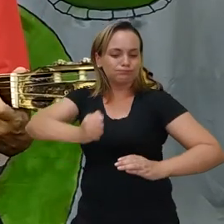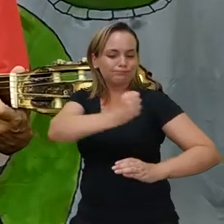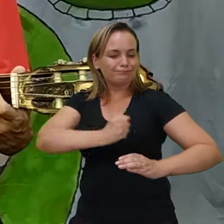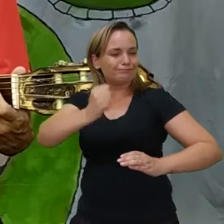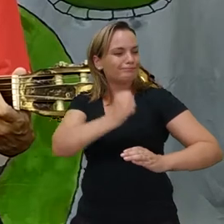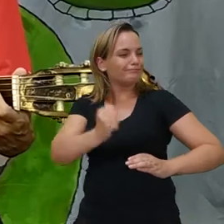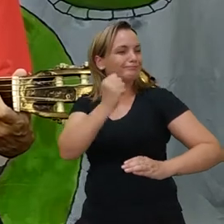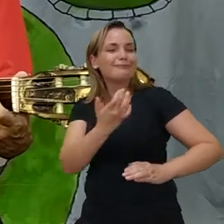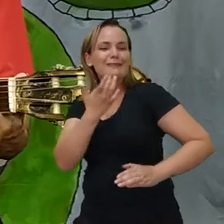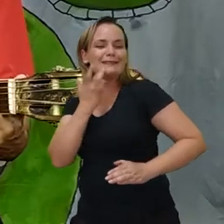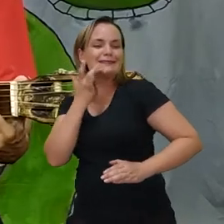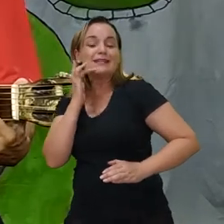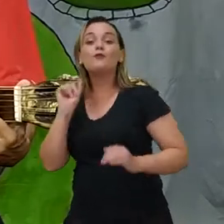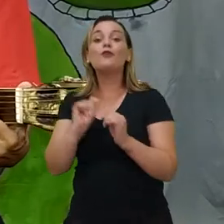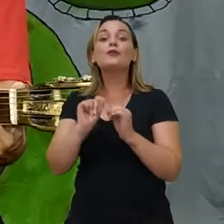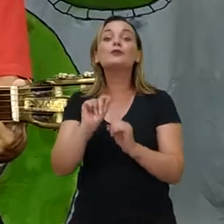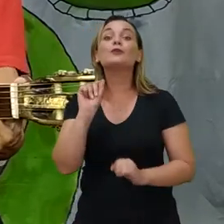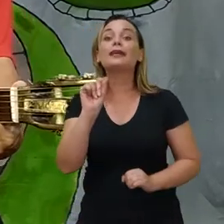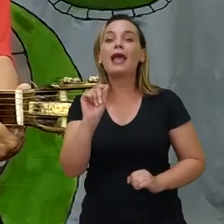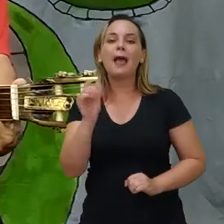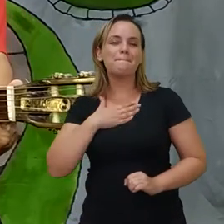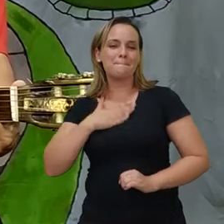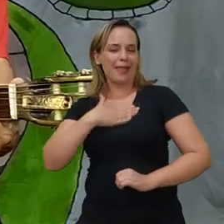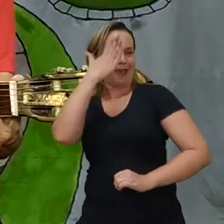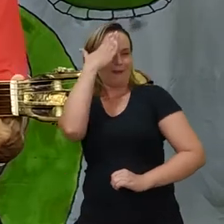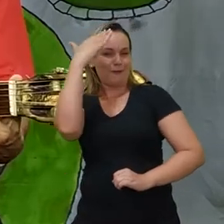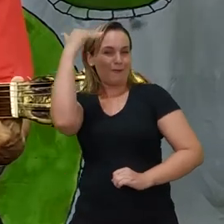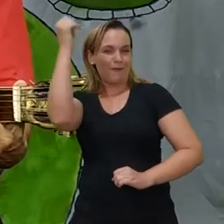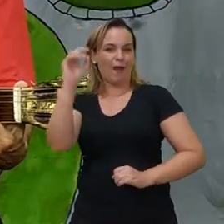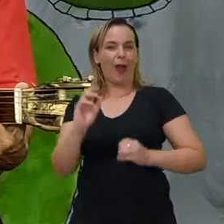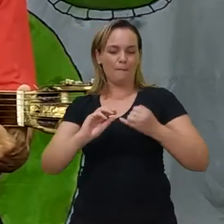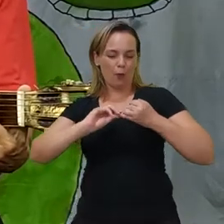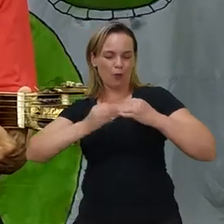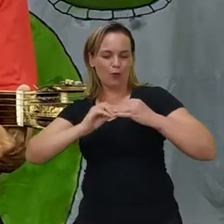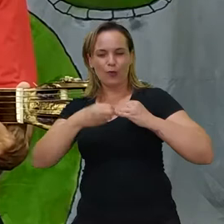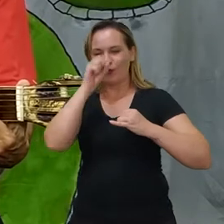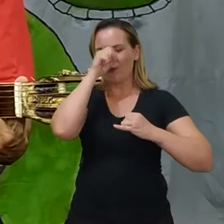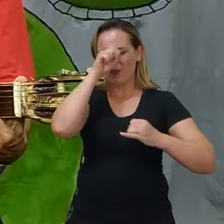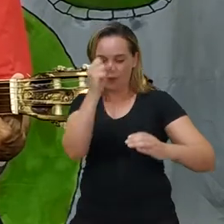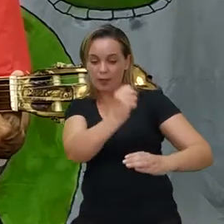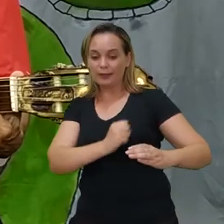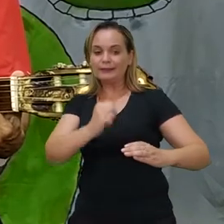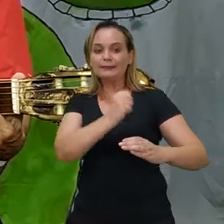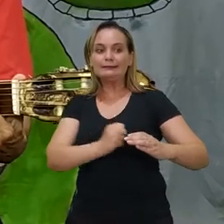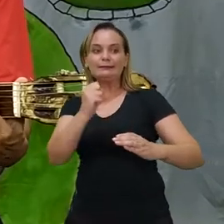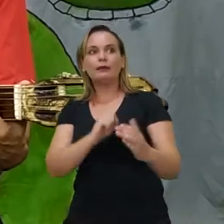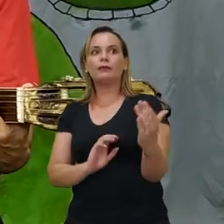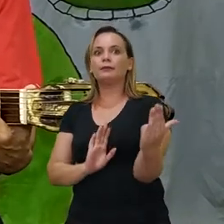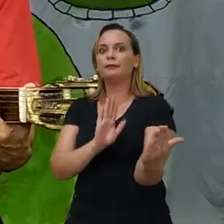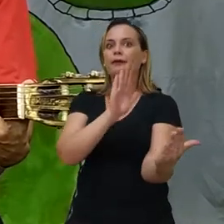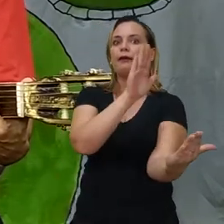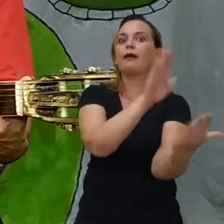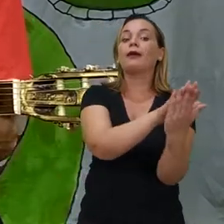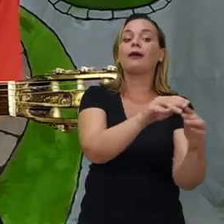Farei para eles a minha famosa... feijoada! Feijoada! E foi lá no chiqueiro da sua fazendinha